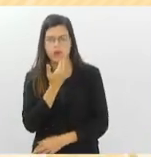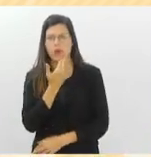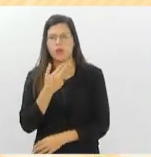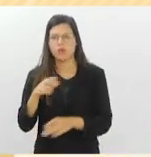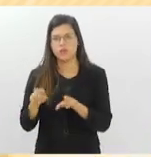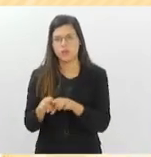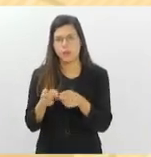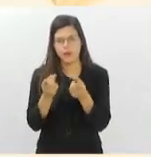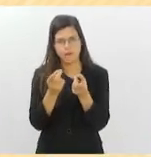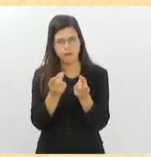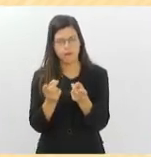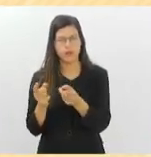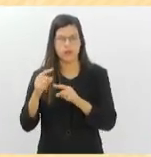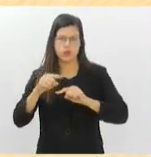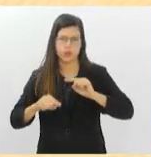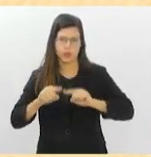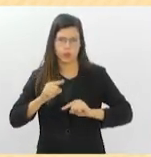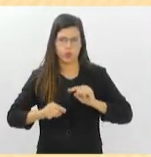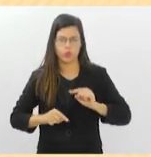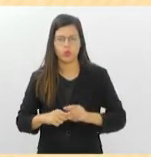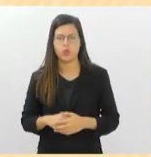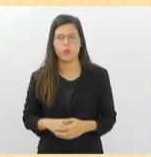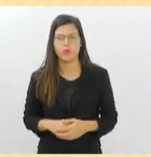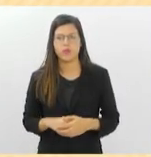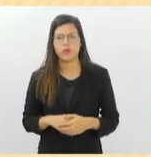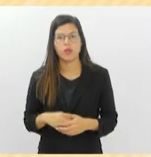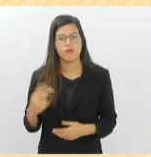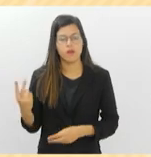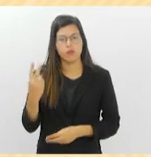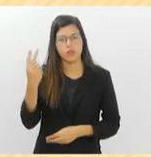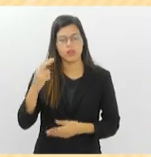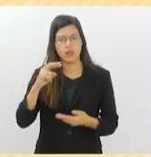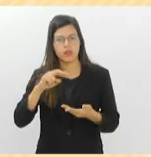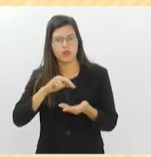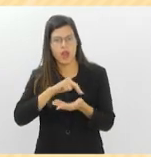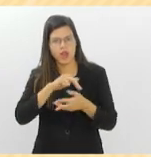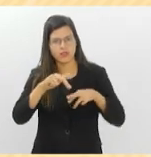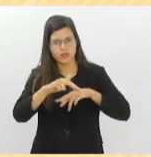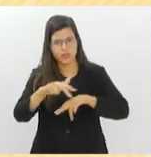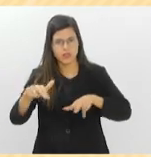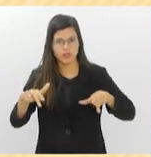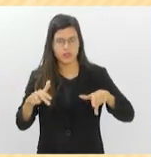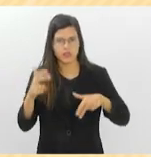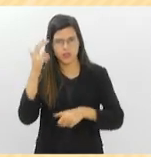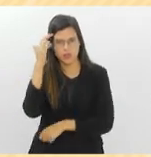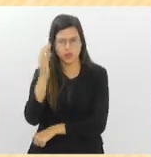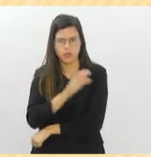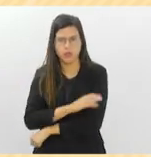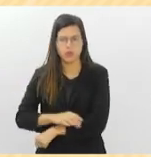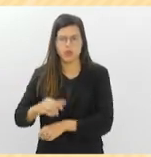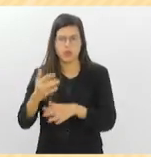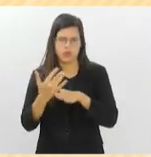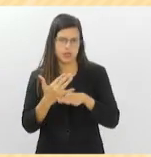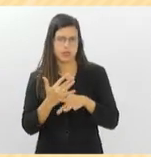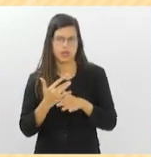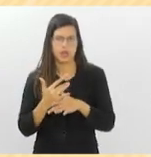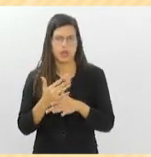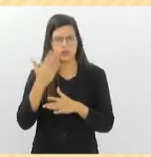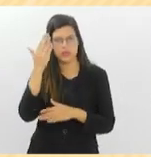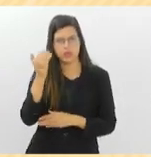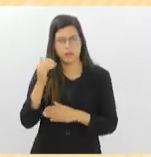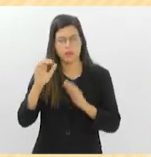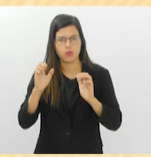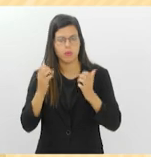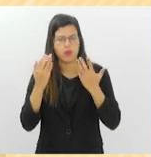venda de produtos artesanais tudo isso valorizando a diversidade e riqueza da cultura local para saber mais sobre o evento e conferir a